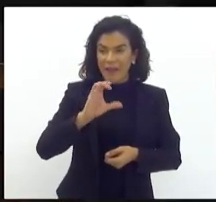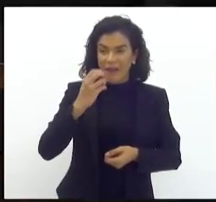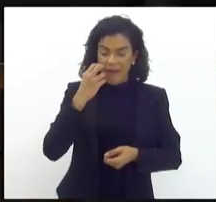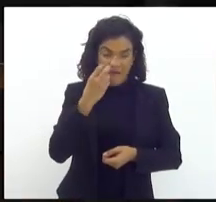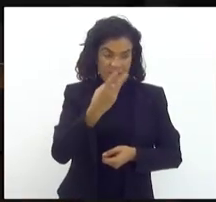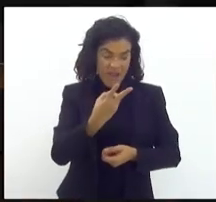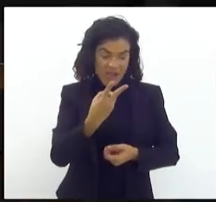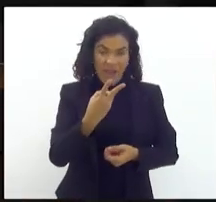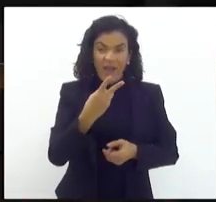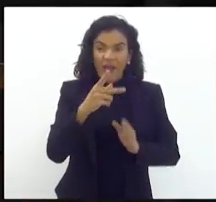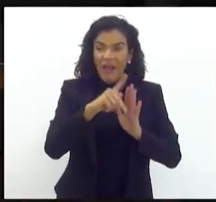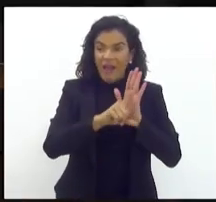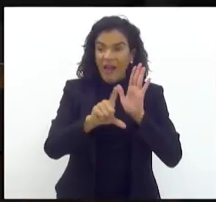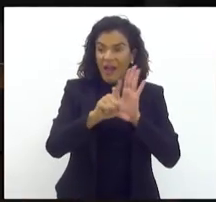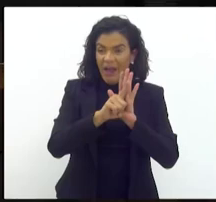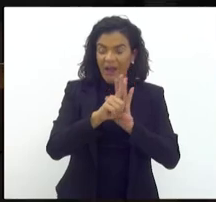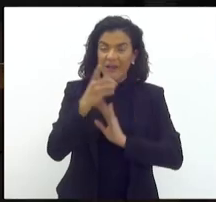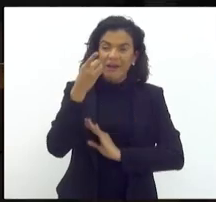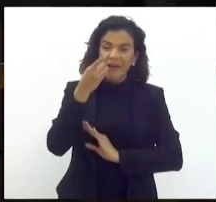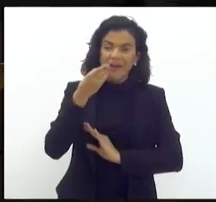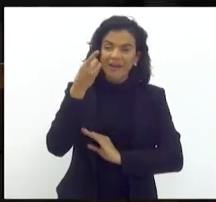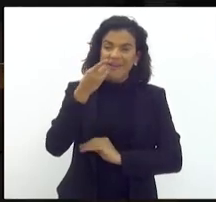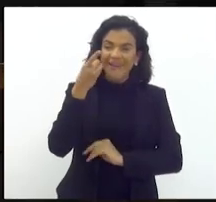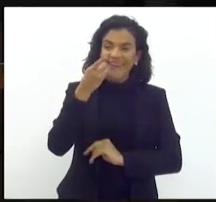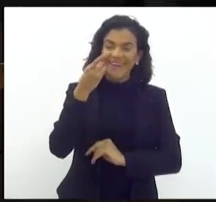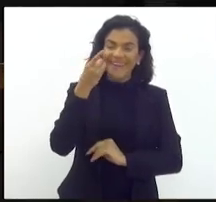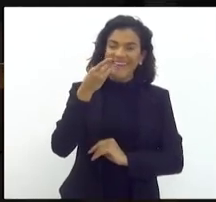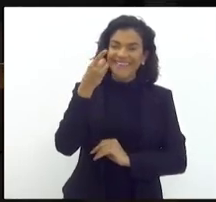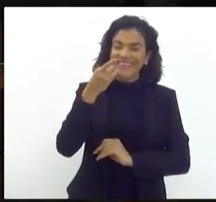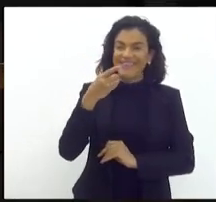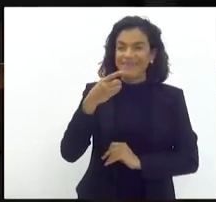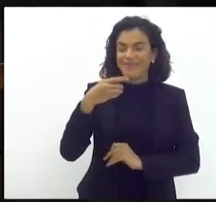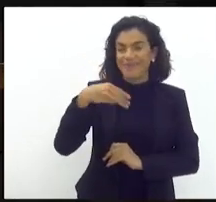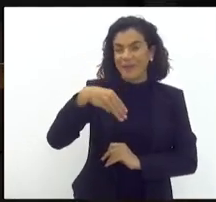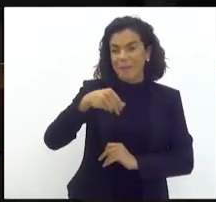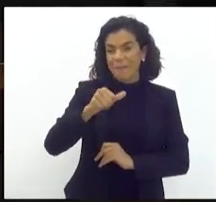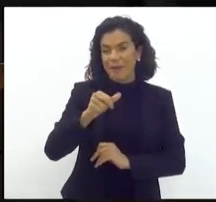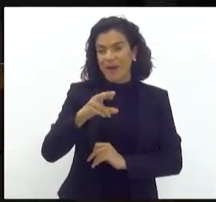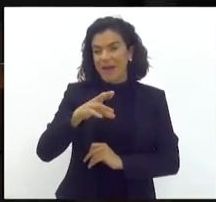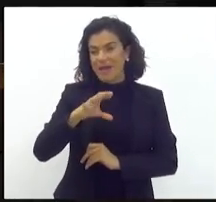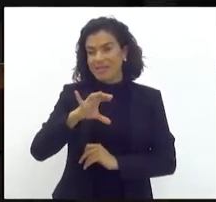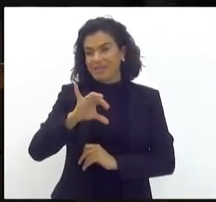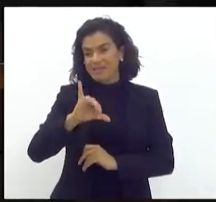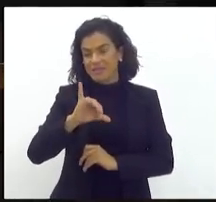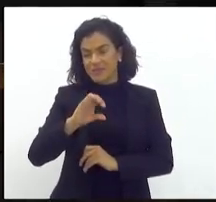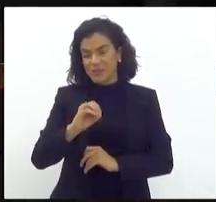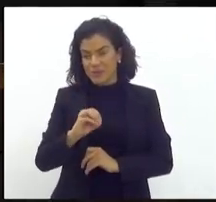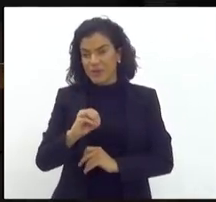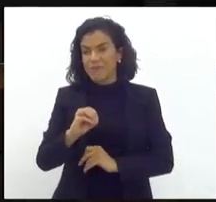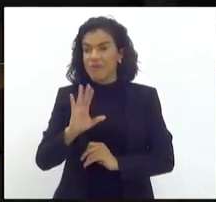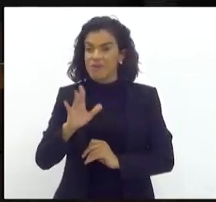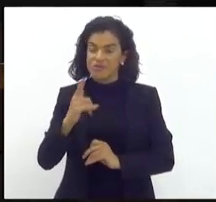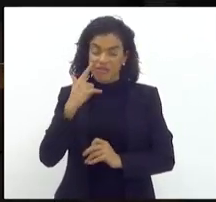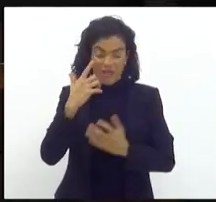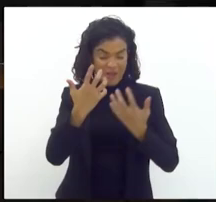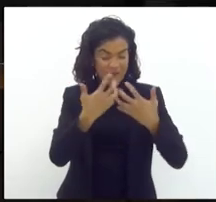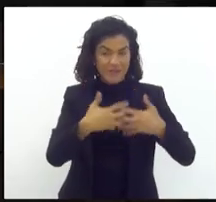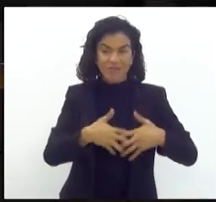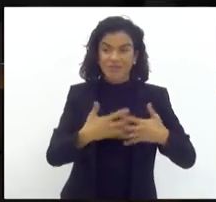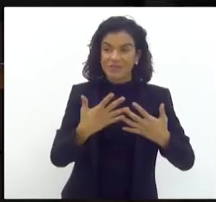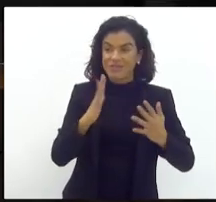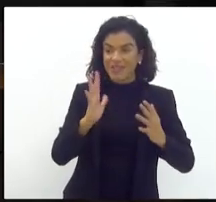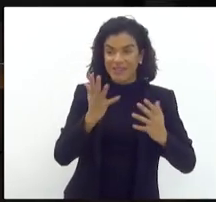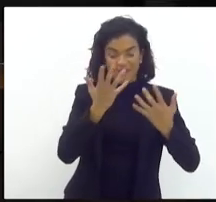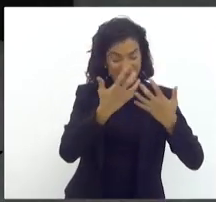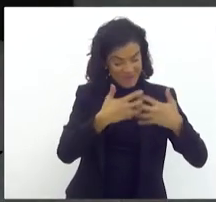que o projeto de lei do deputado Márcio canela já fez efeito já